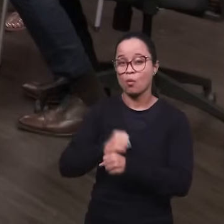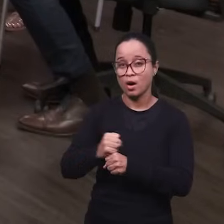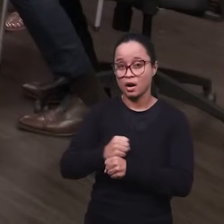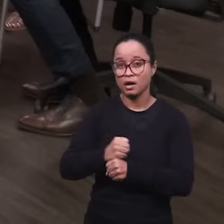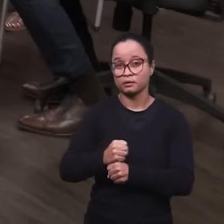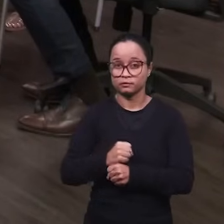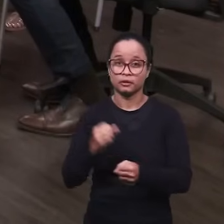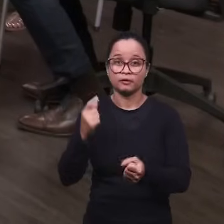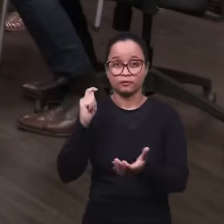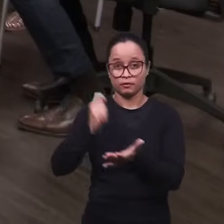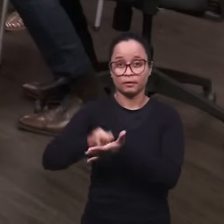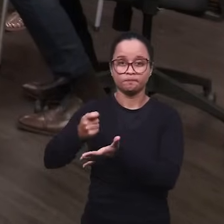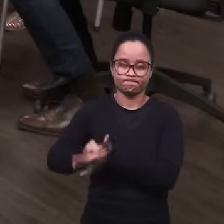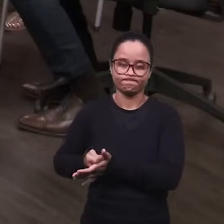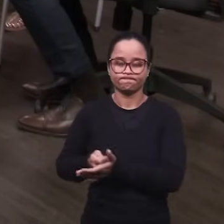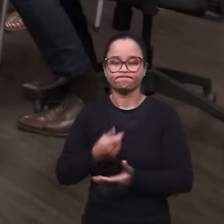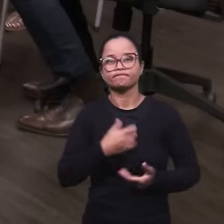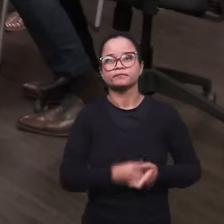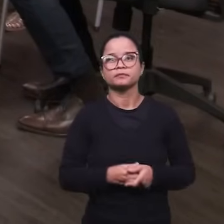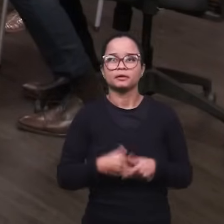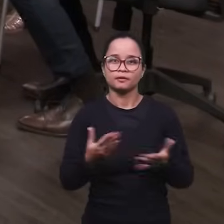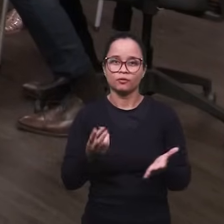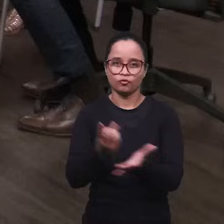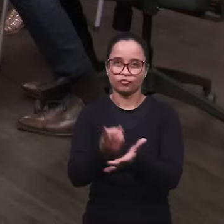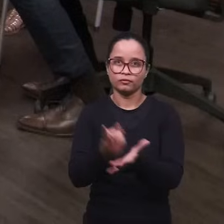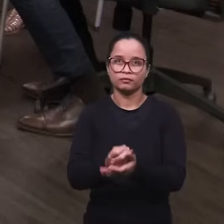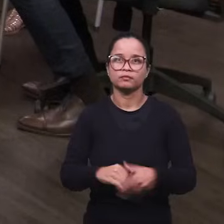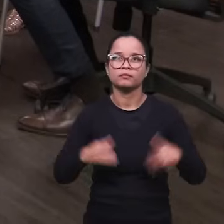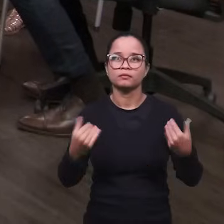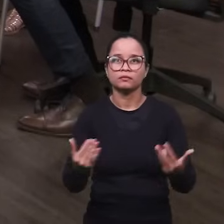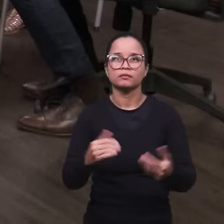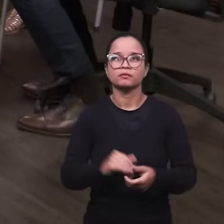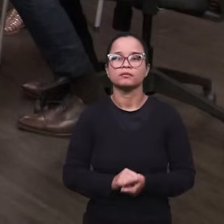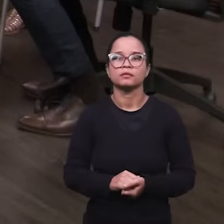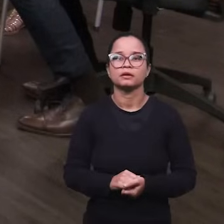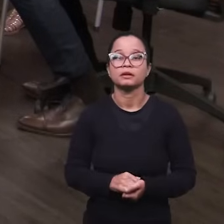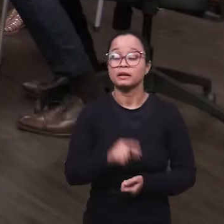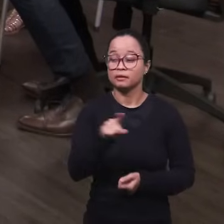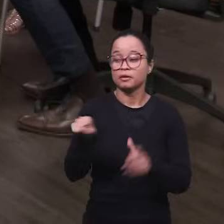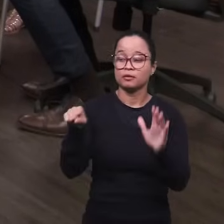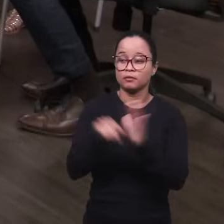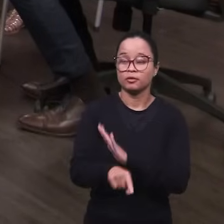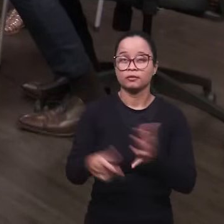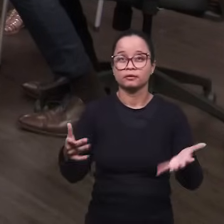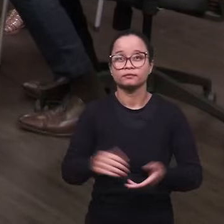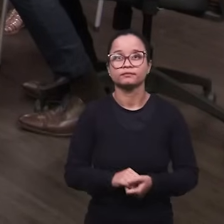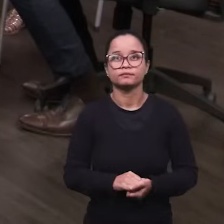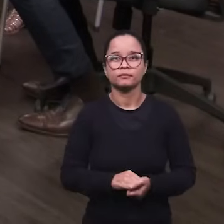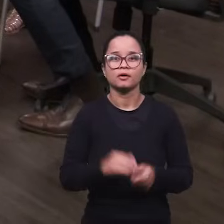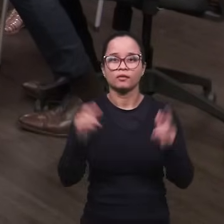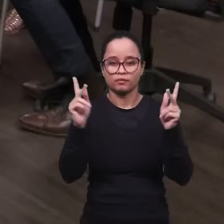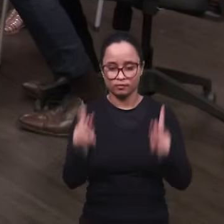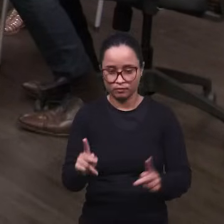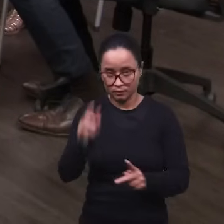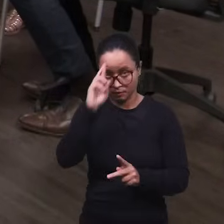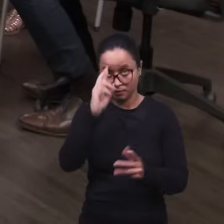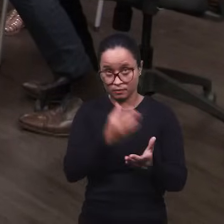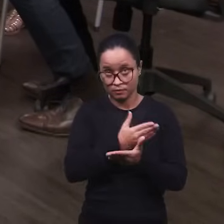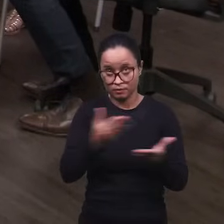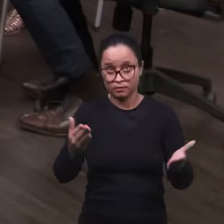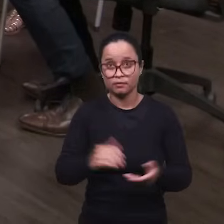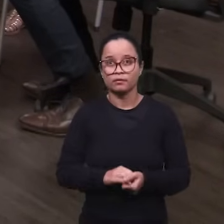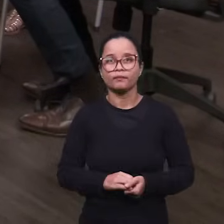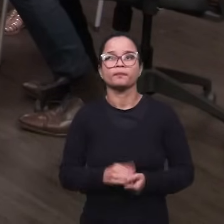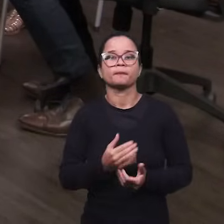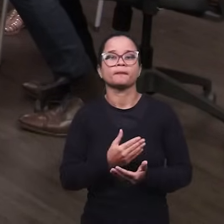contribuição. Muito bem. Vamos seguir? Vamos seguir. A jovem Aline também tem uma pergunta para fazer. A paz do Senhor,